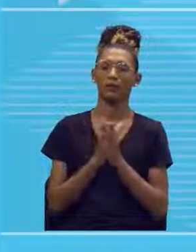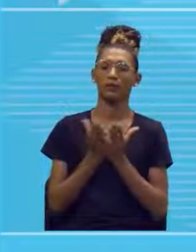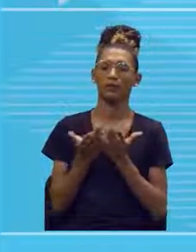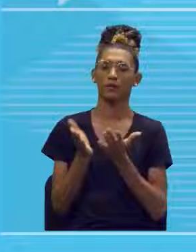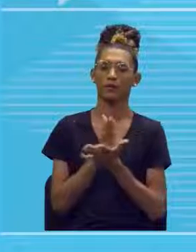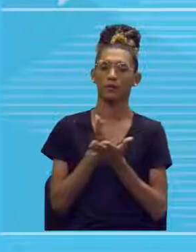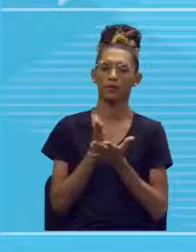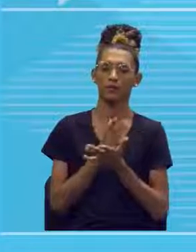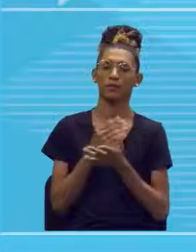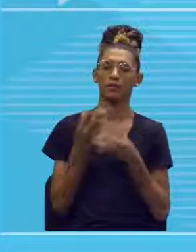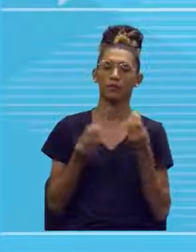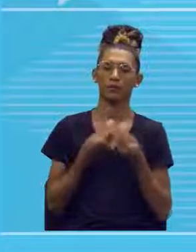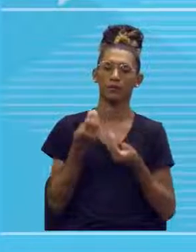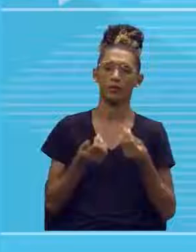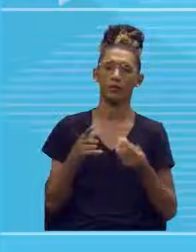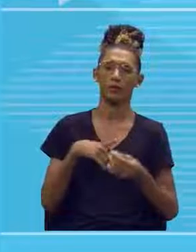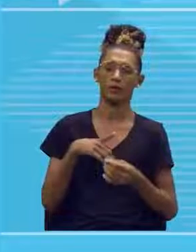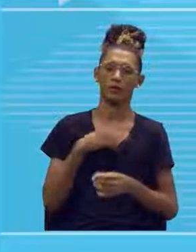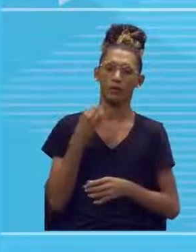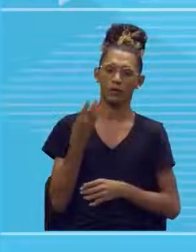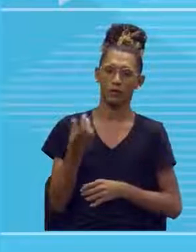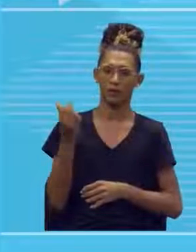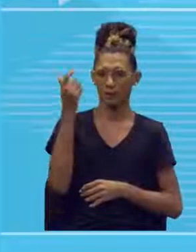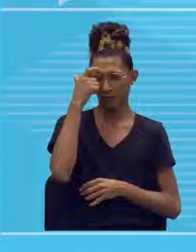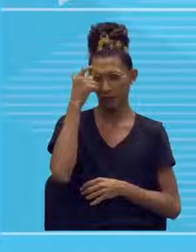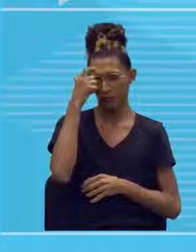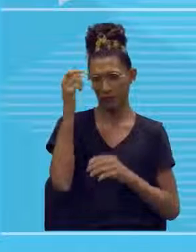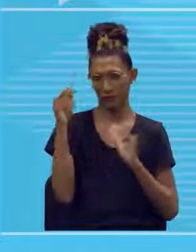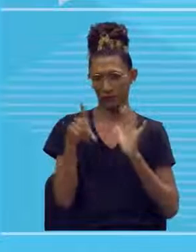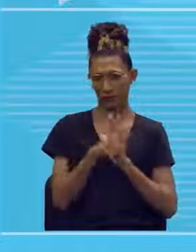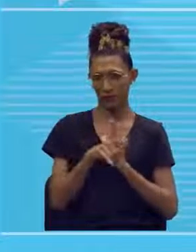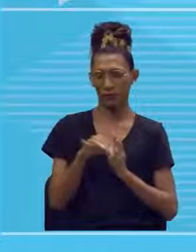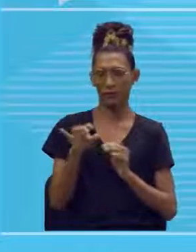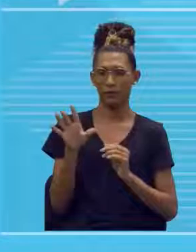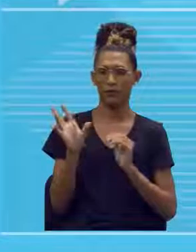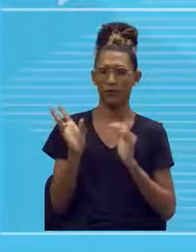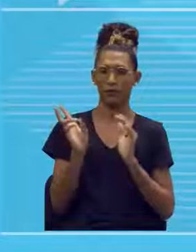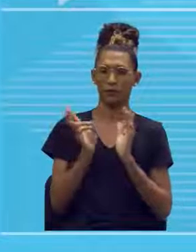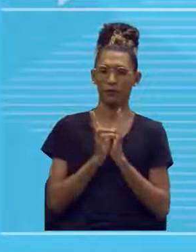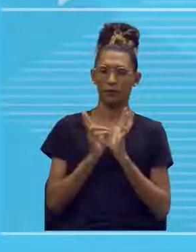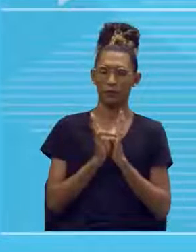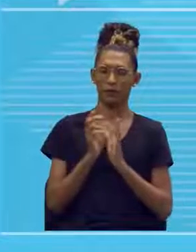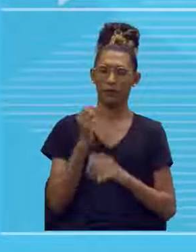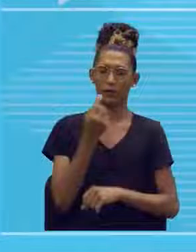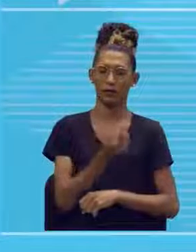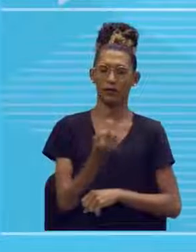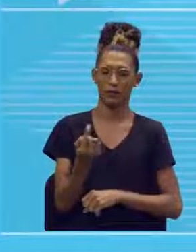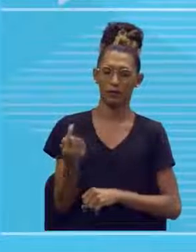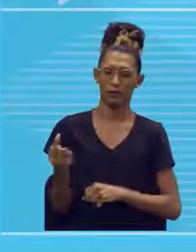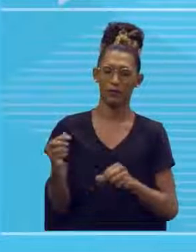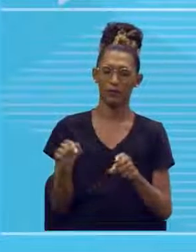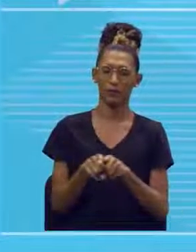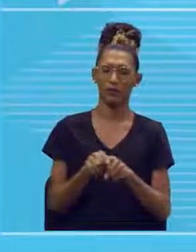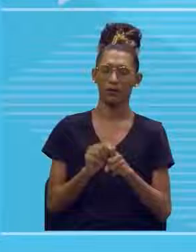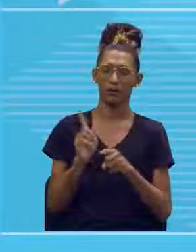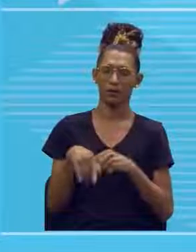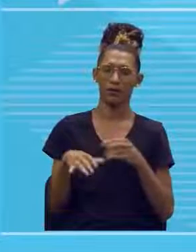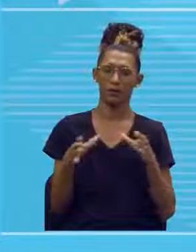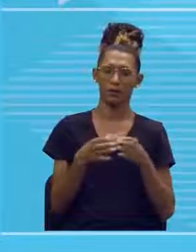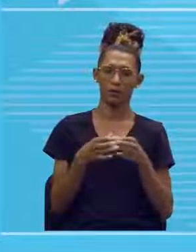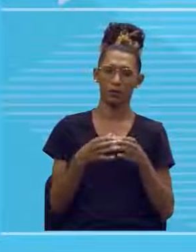que trazem aqui três pensadores indígenas cada um deles é de uma etnia né i i